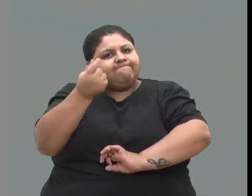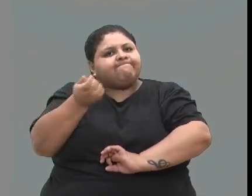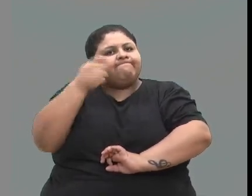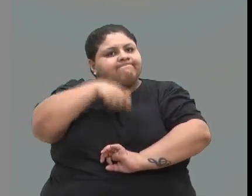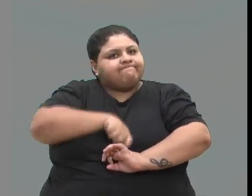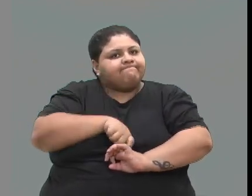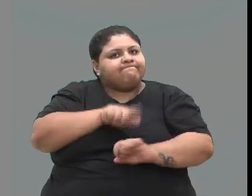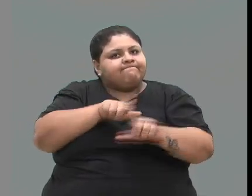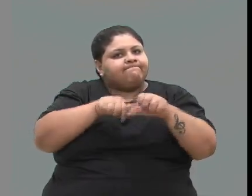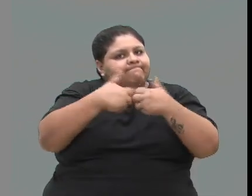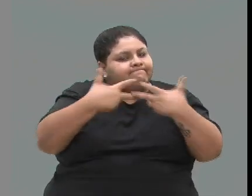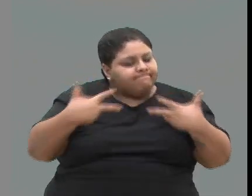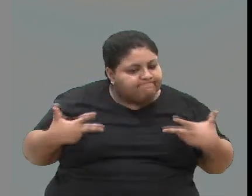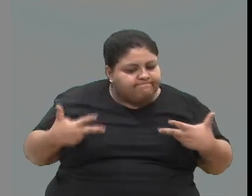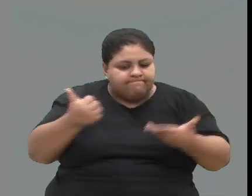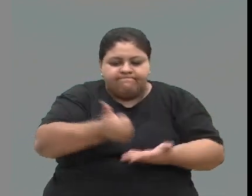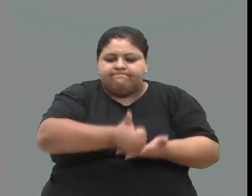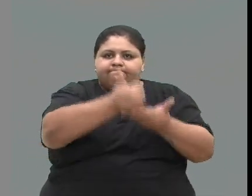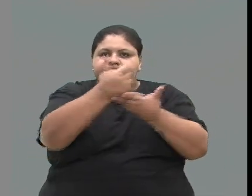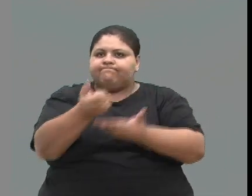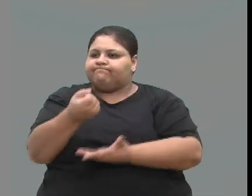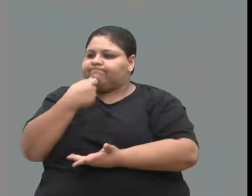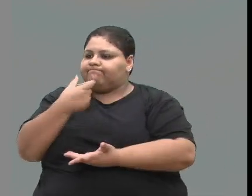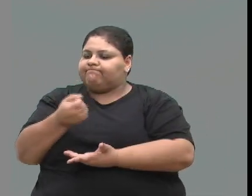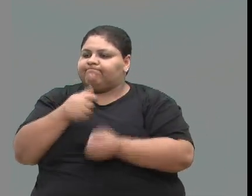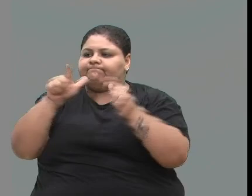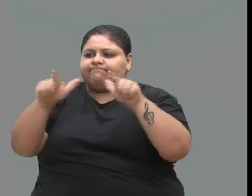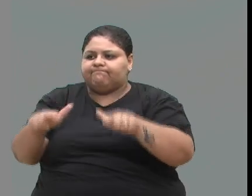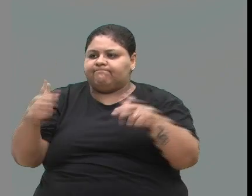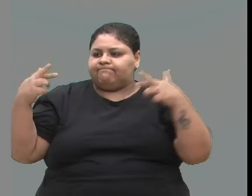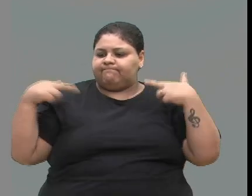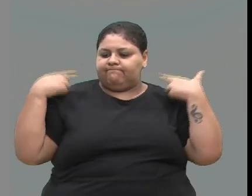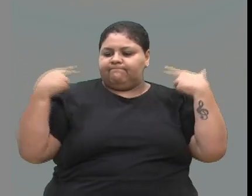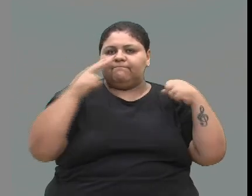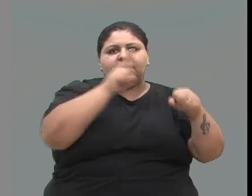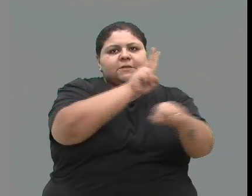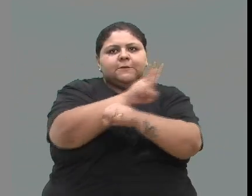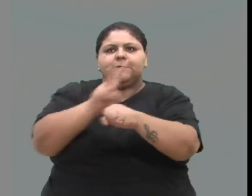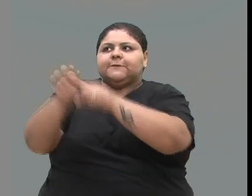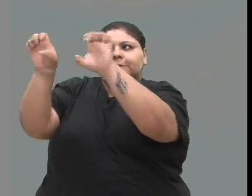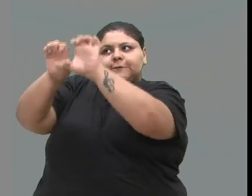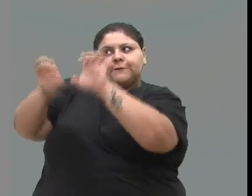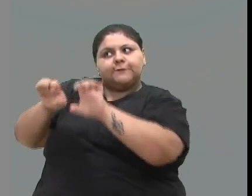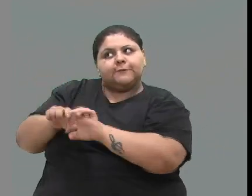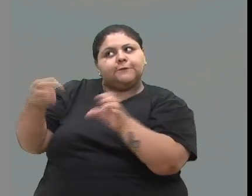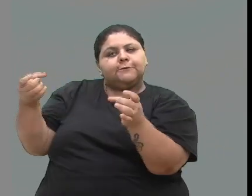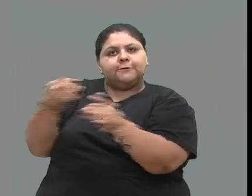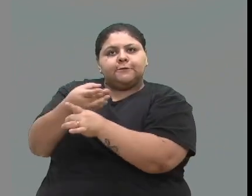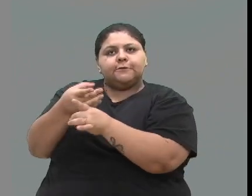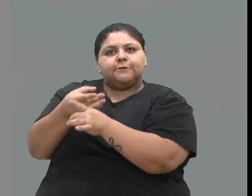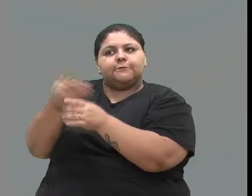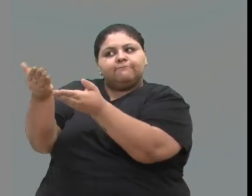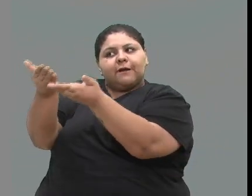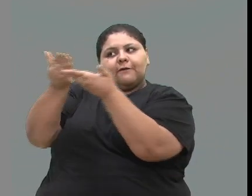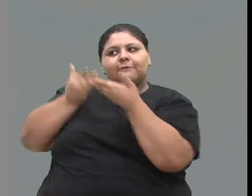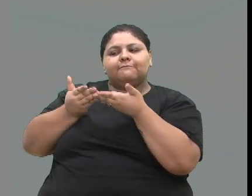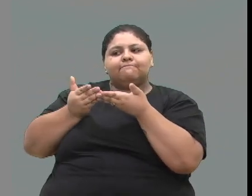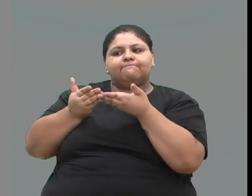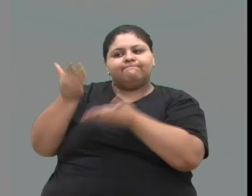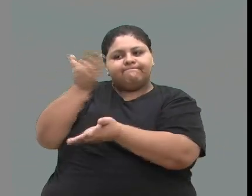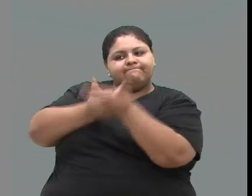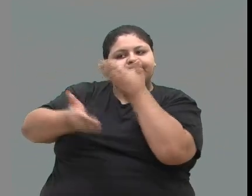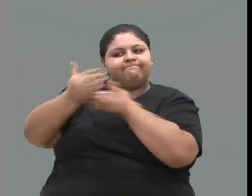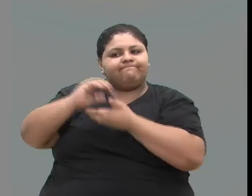materiais de apoio, medicamentos, áreas de lazer, cuidados, infraestrutura adequada para acolher e atender